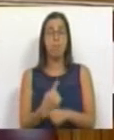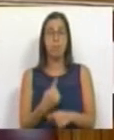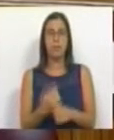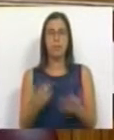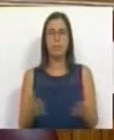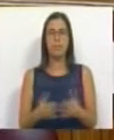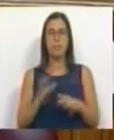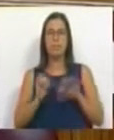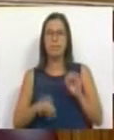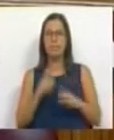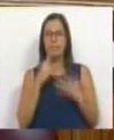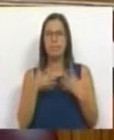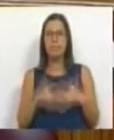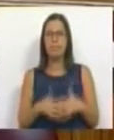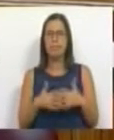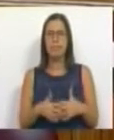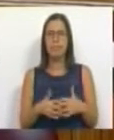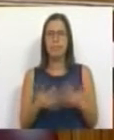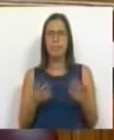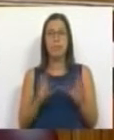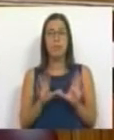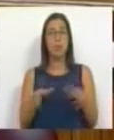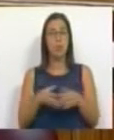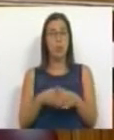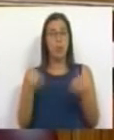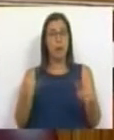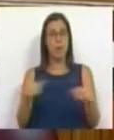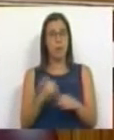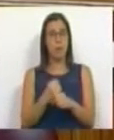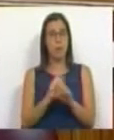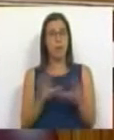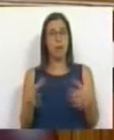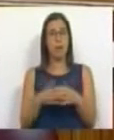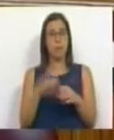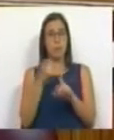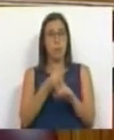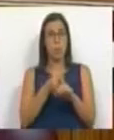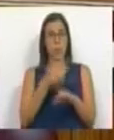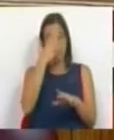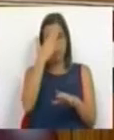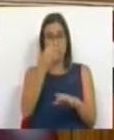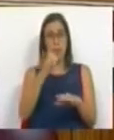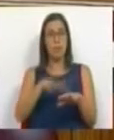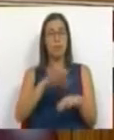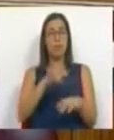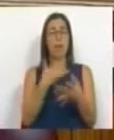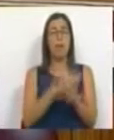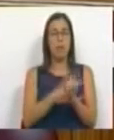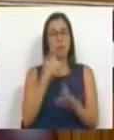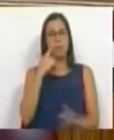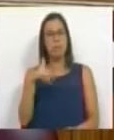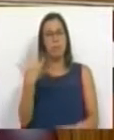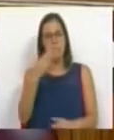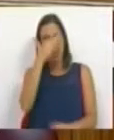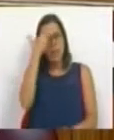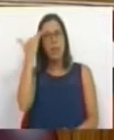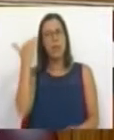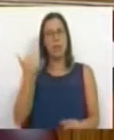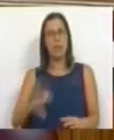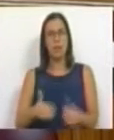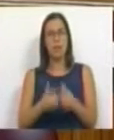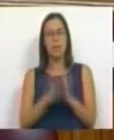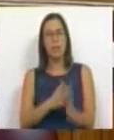foi posto em causa o dispositivo existente para o combate aos fogos, tendo em conta a extraordinária dificuldade,